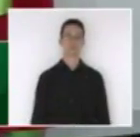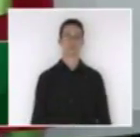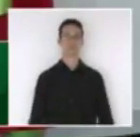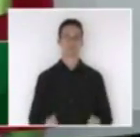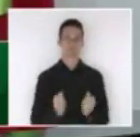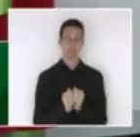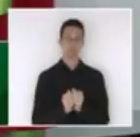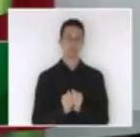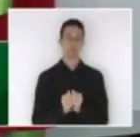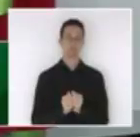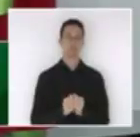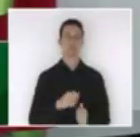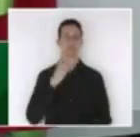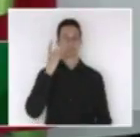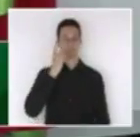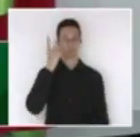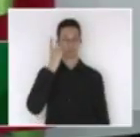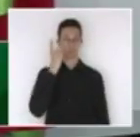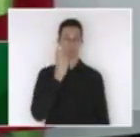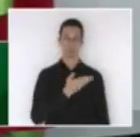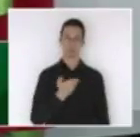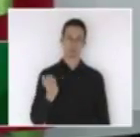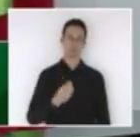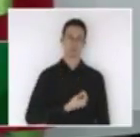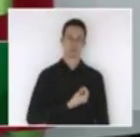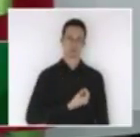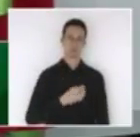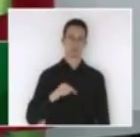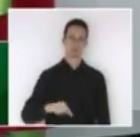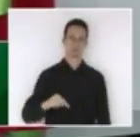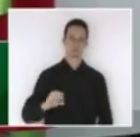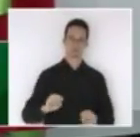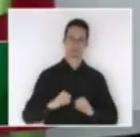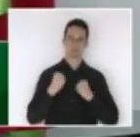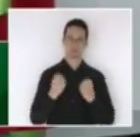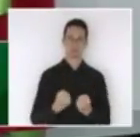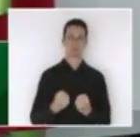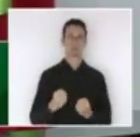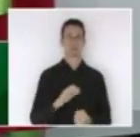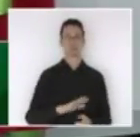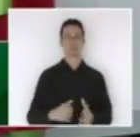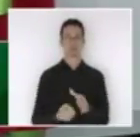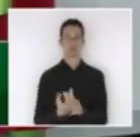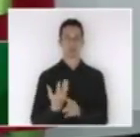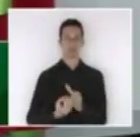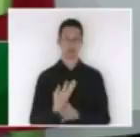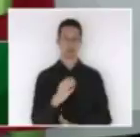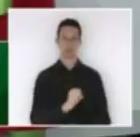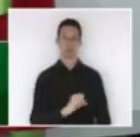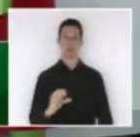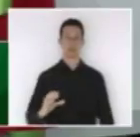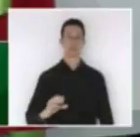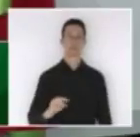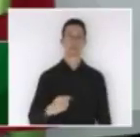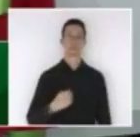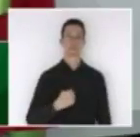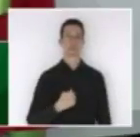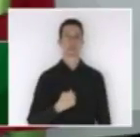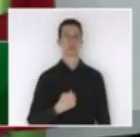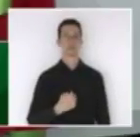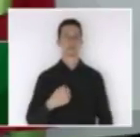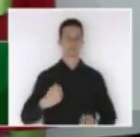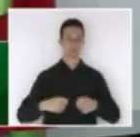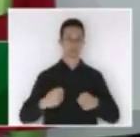juntamente com os deputados que aqui defendem o setor produtivo catarinense, eu não poderia deixar aqui de